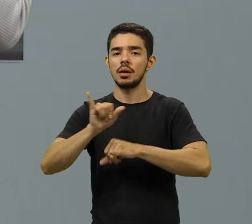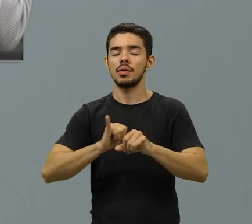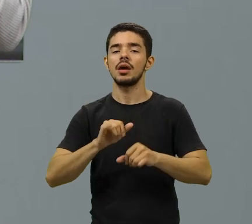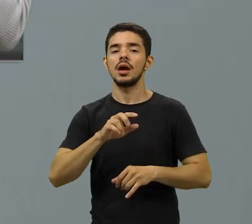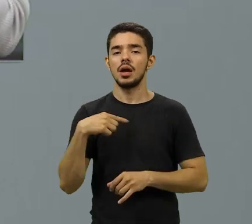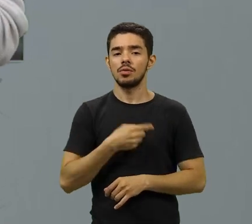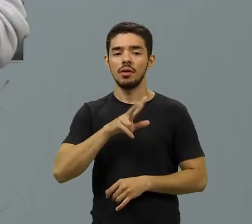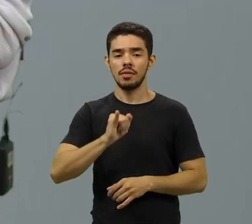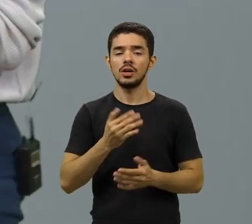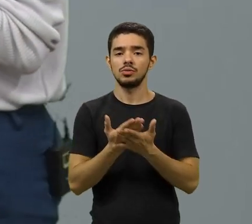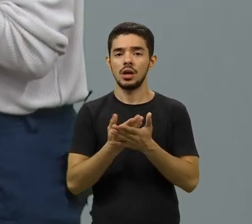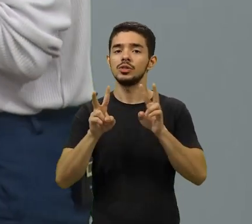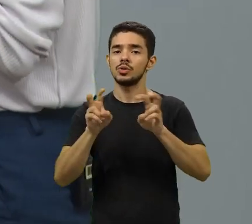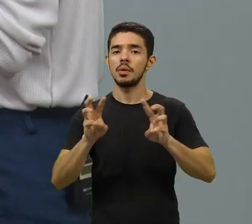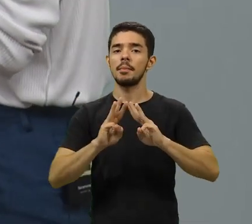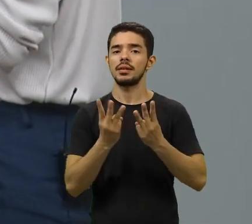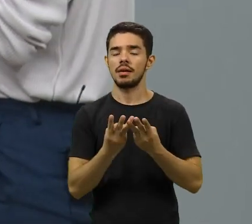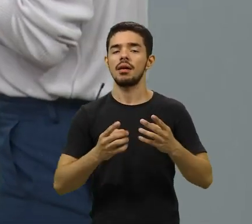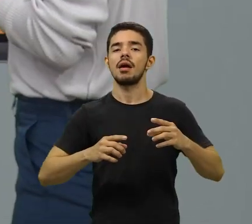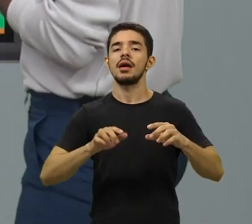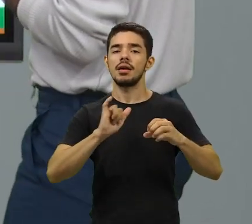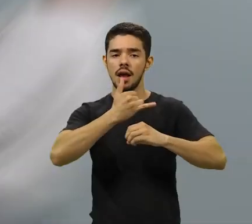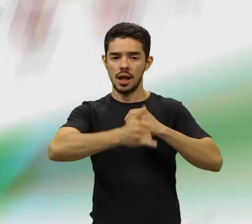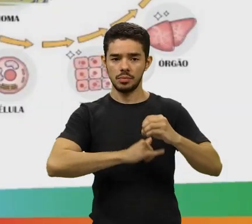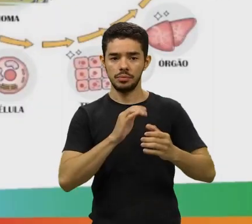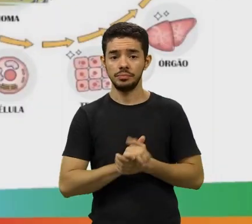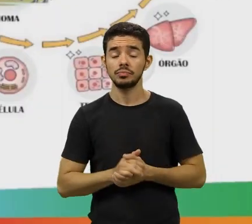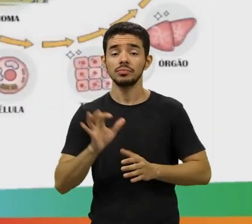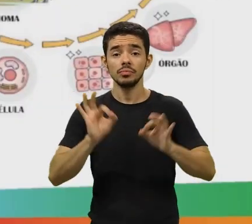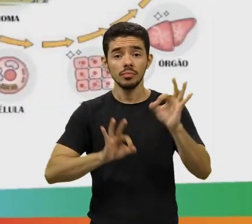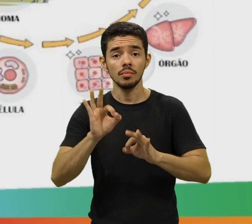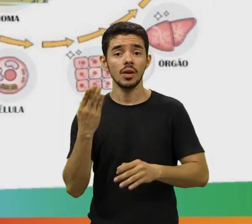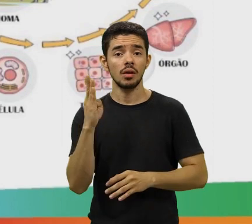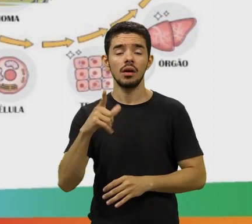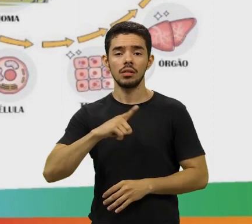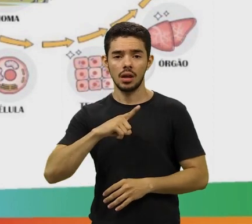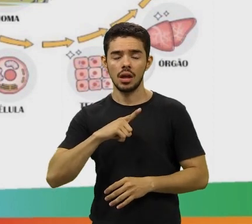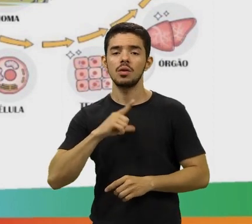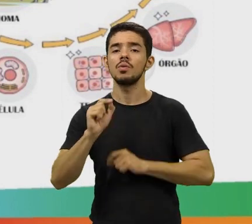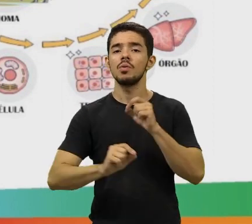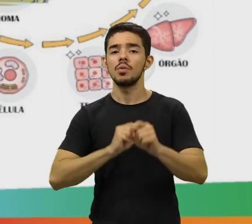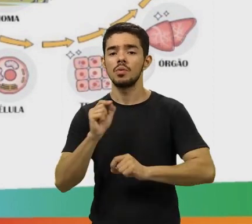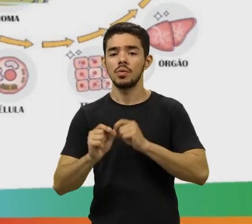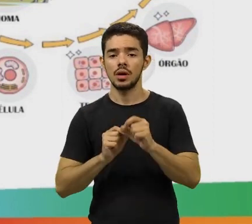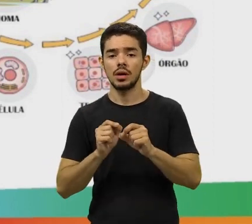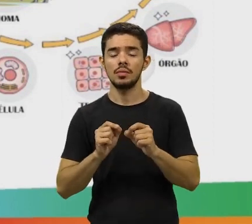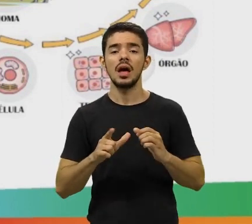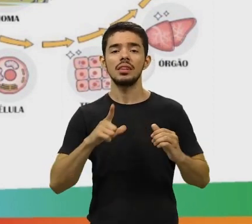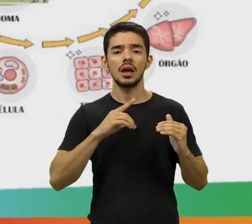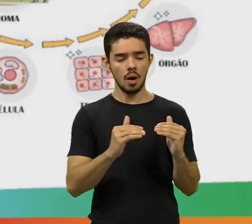abordar matéria e átomo. Nos níveis de organização em biologia, nós vemos que eles são constituídos por